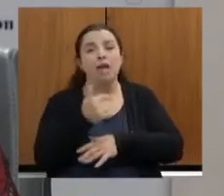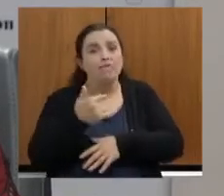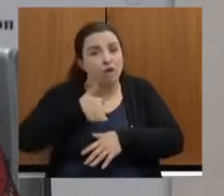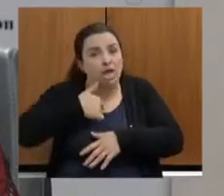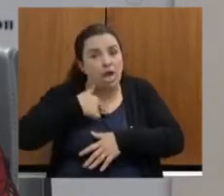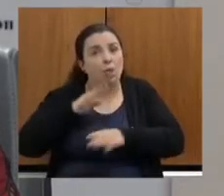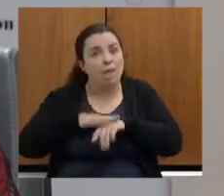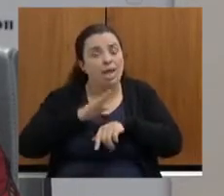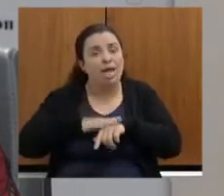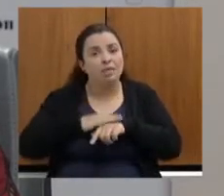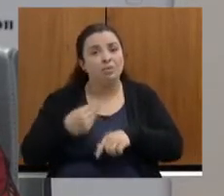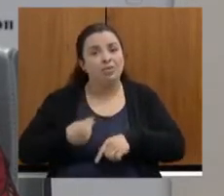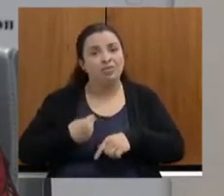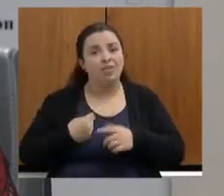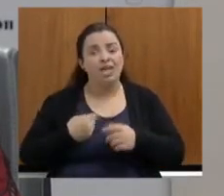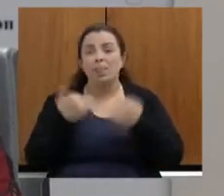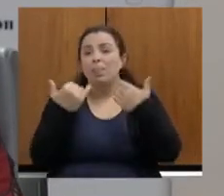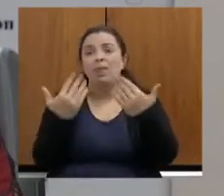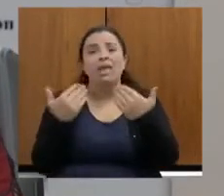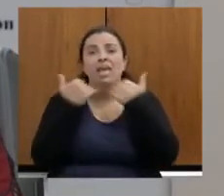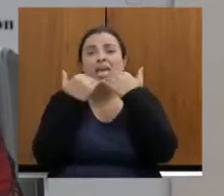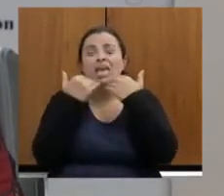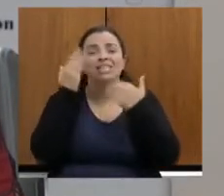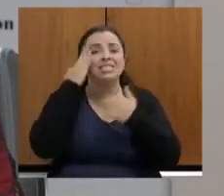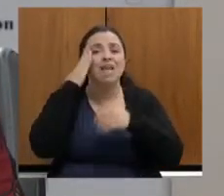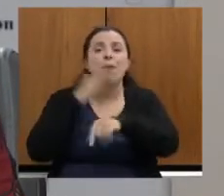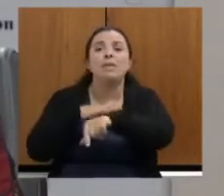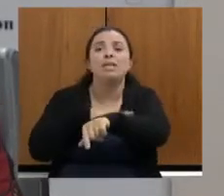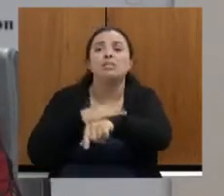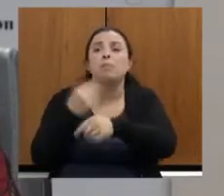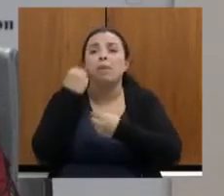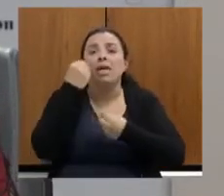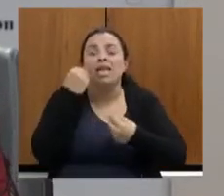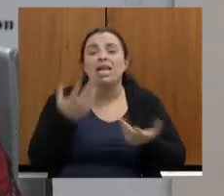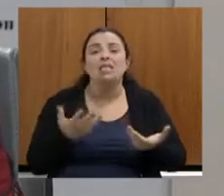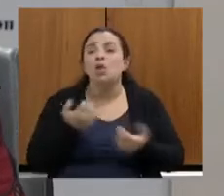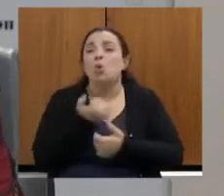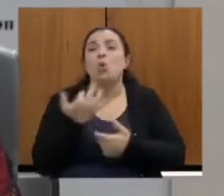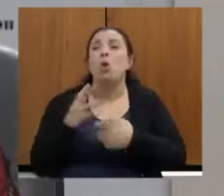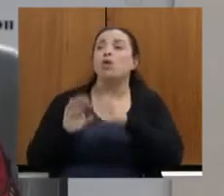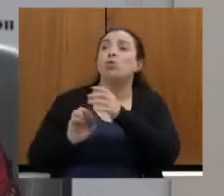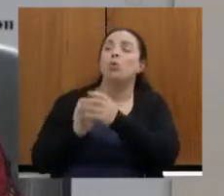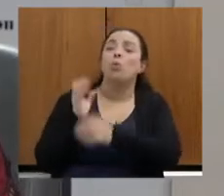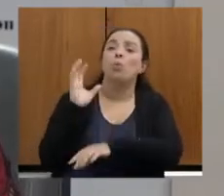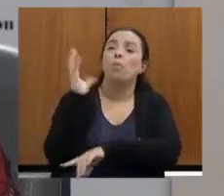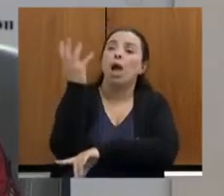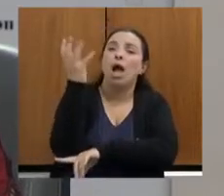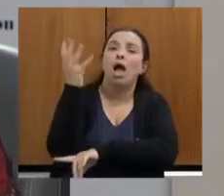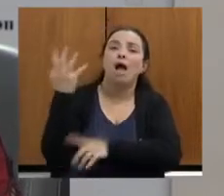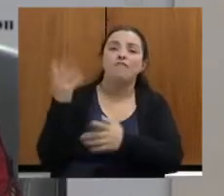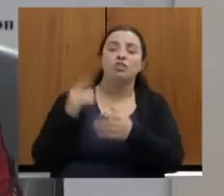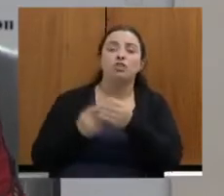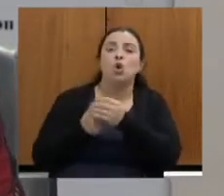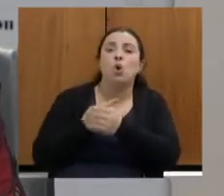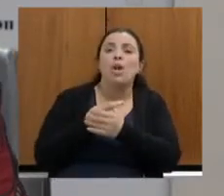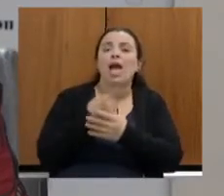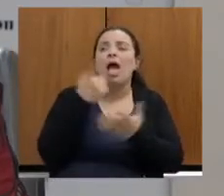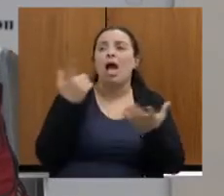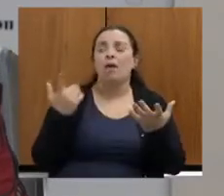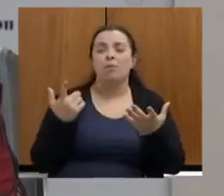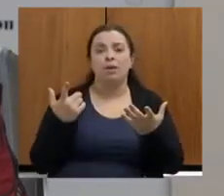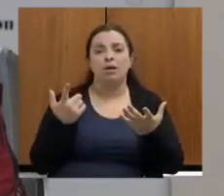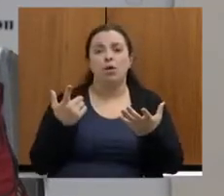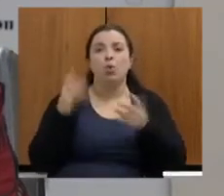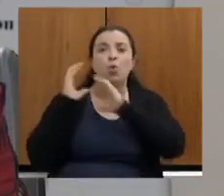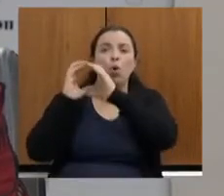sabe o que nós passamos ninguém sabe o quanto vale esse Goiabal quanto vale o coqueiro pedido eu sei o valor dele ninguém sabe